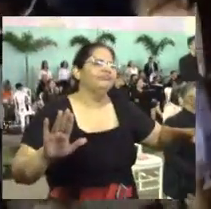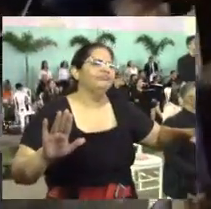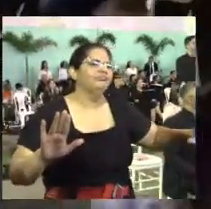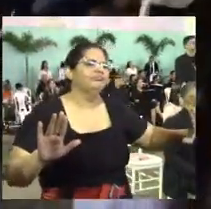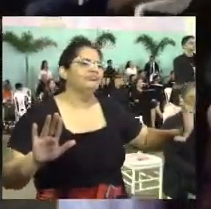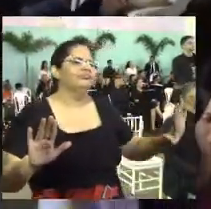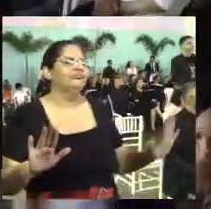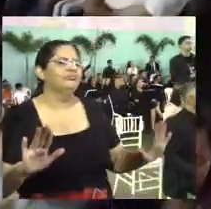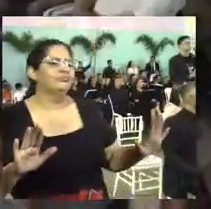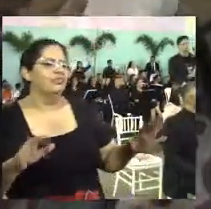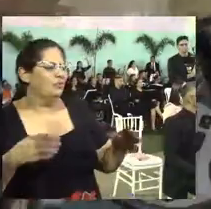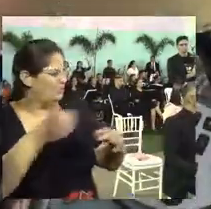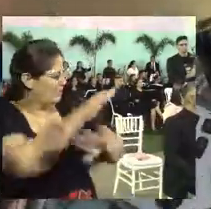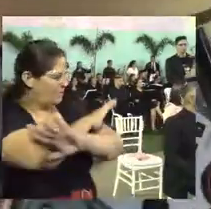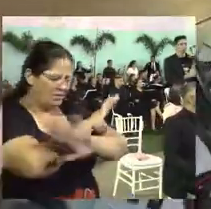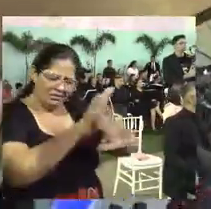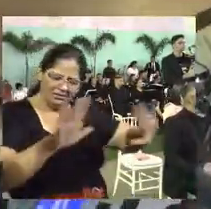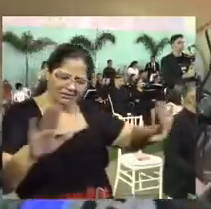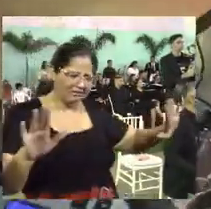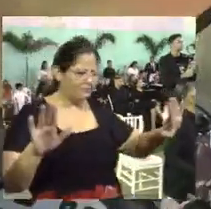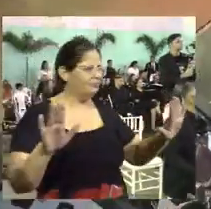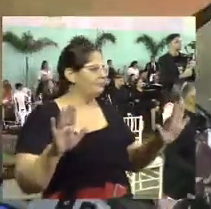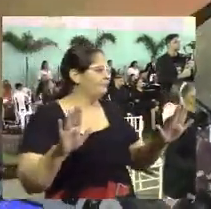perto de você